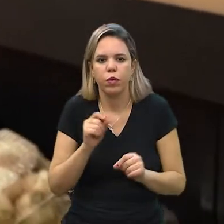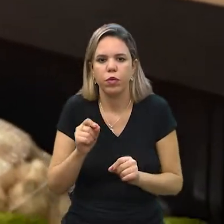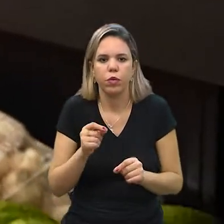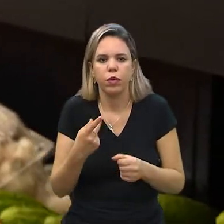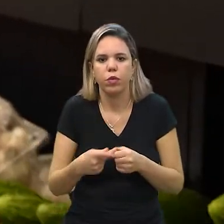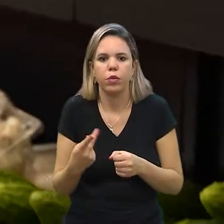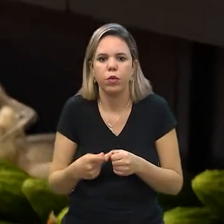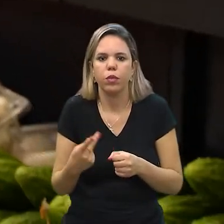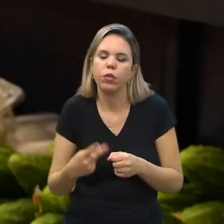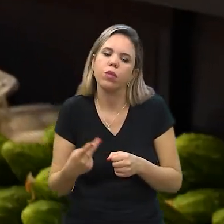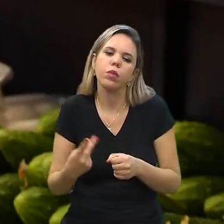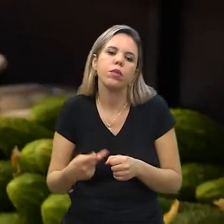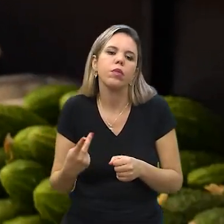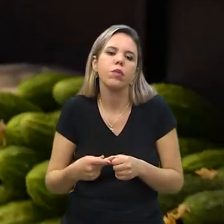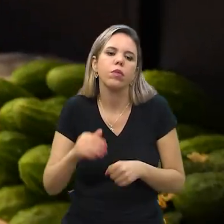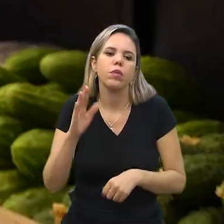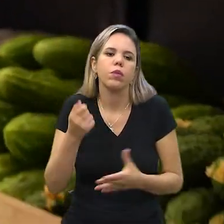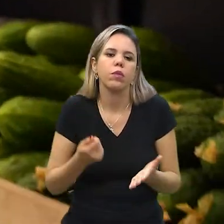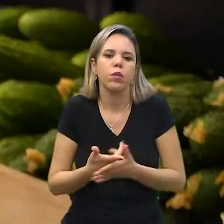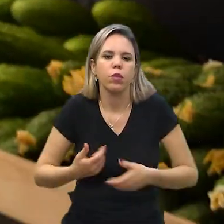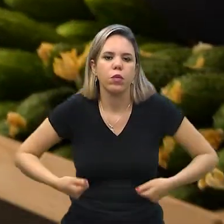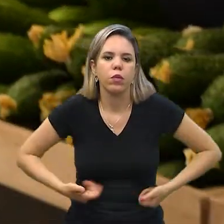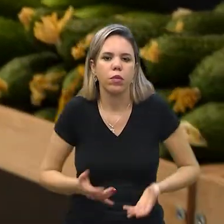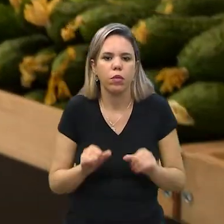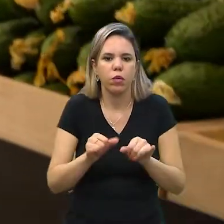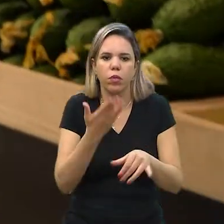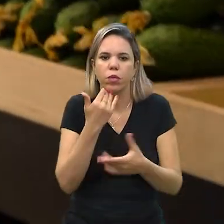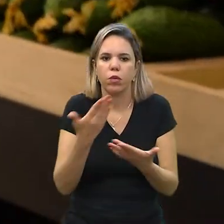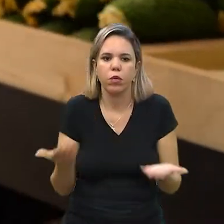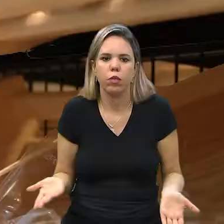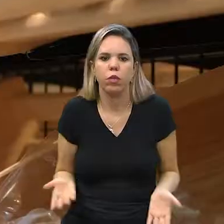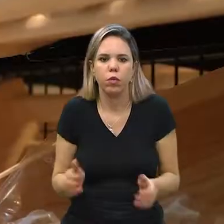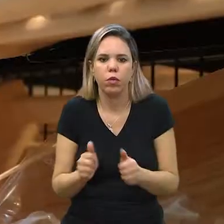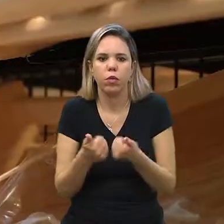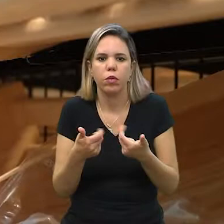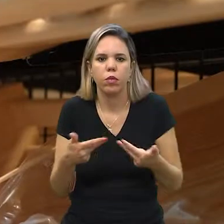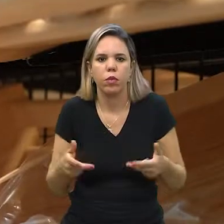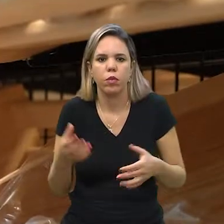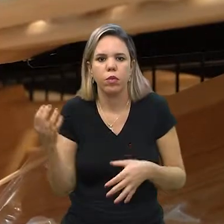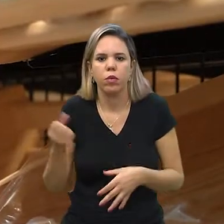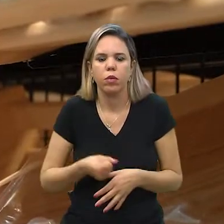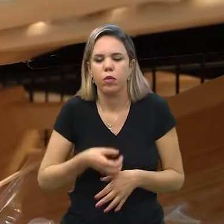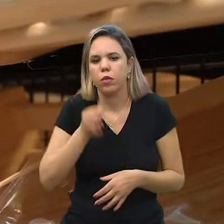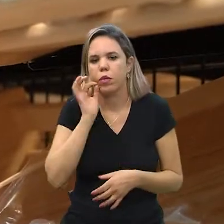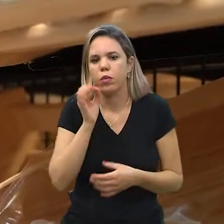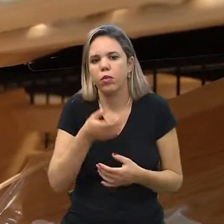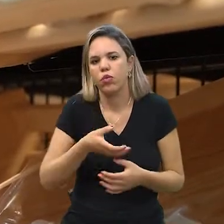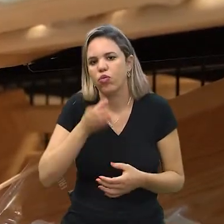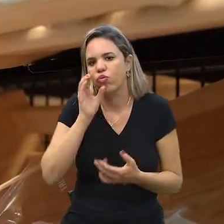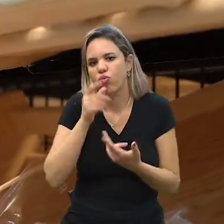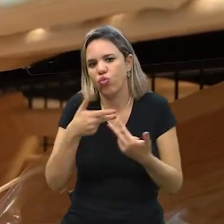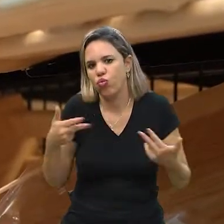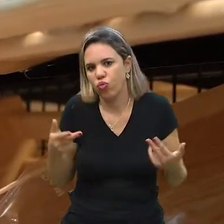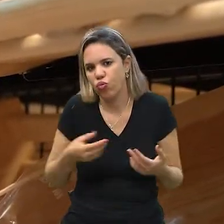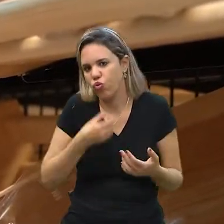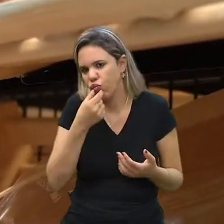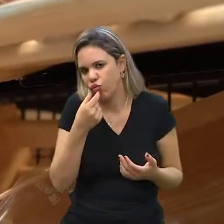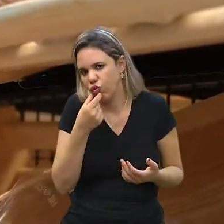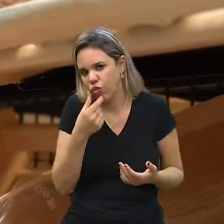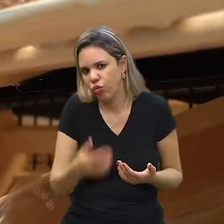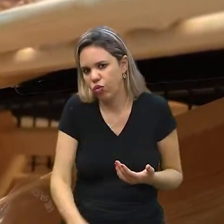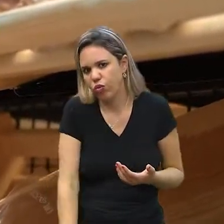os produtos com mais compras são do setor de alimentação: pães, leite, cafés, sucos e